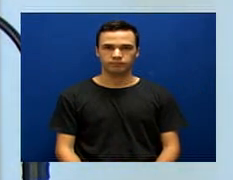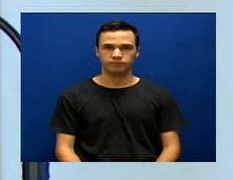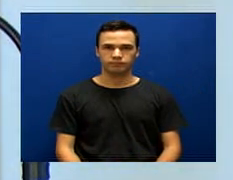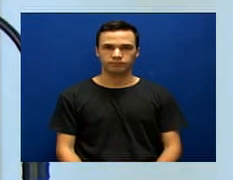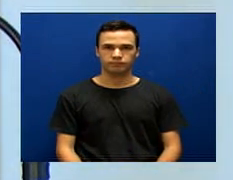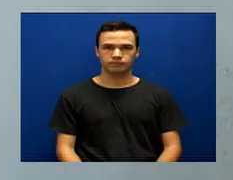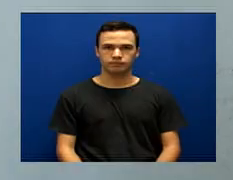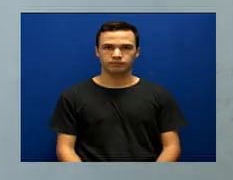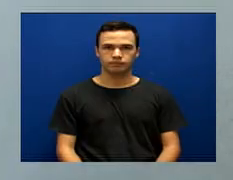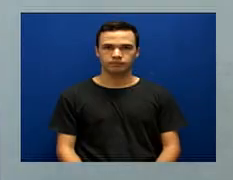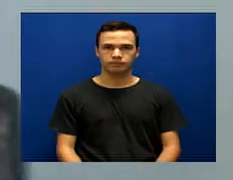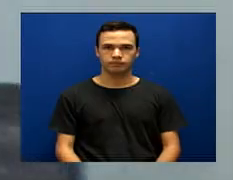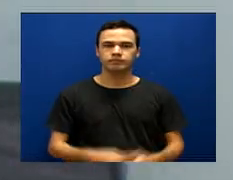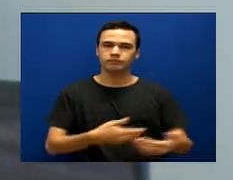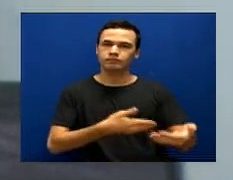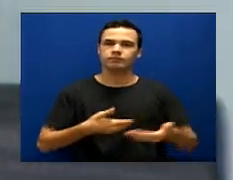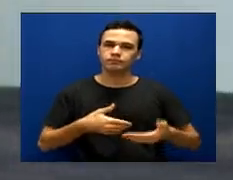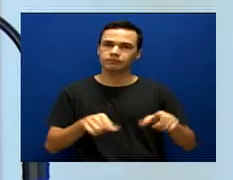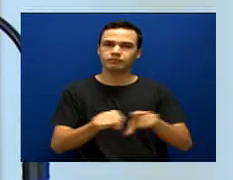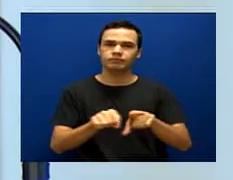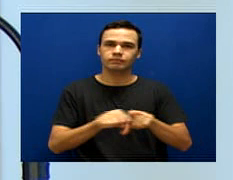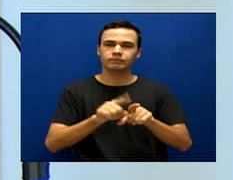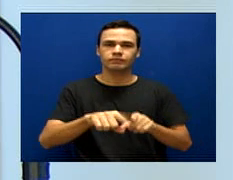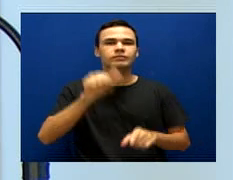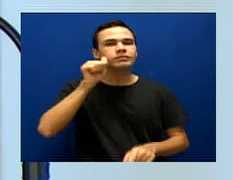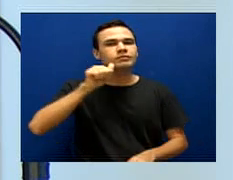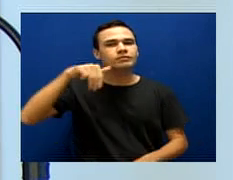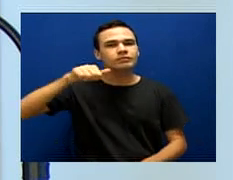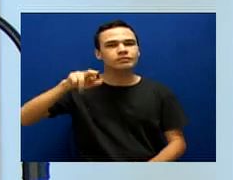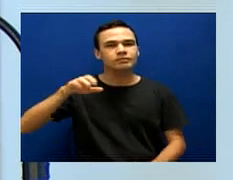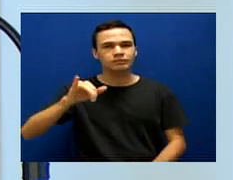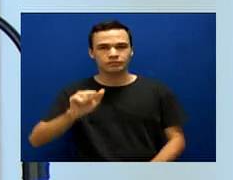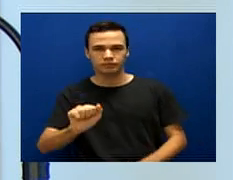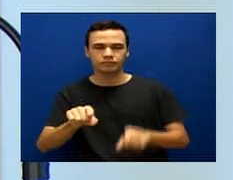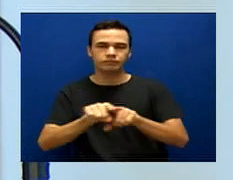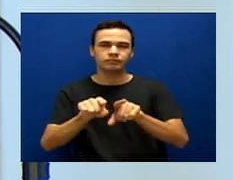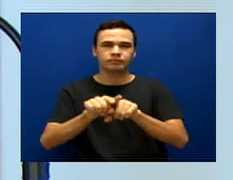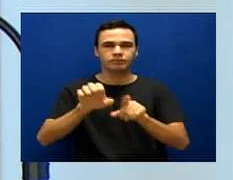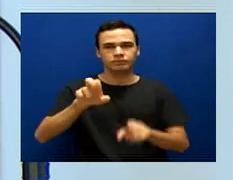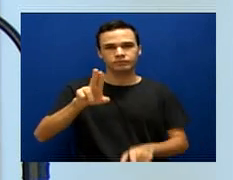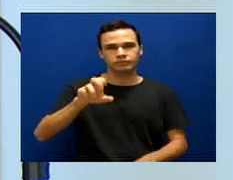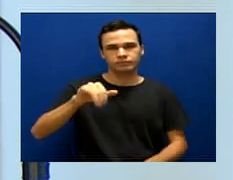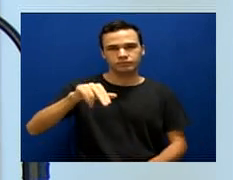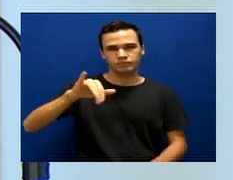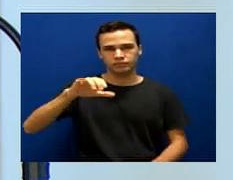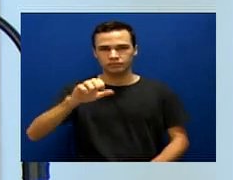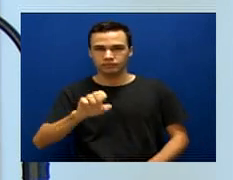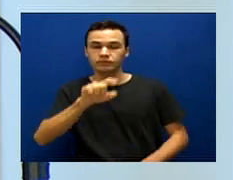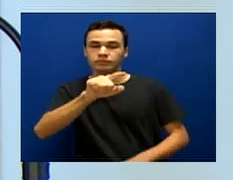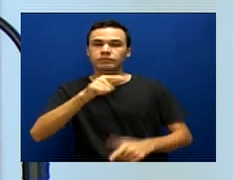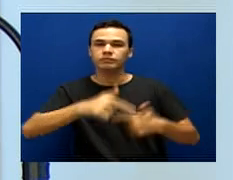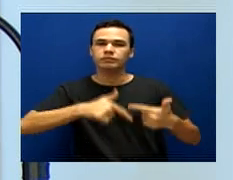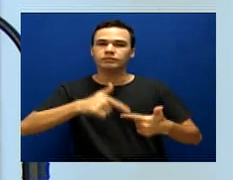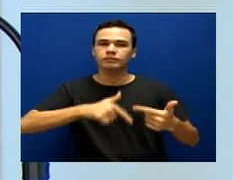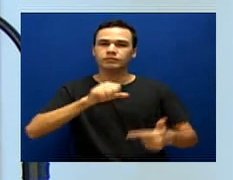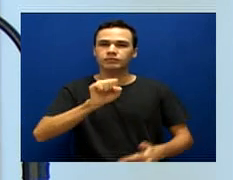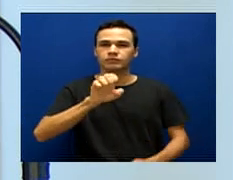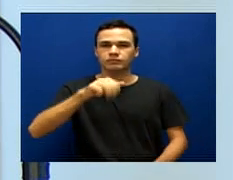Convidamos também as senhoras Márcia e Eunice que são servidoras da